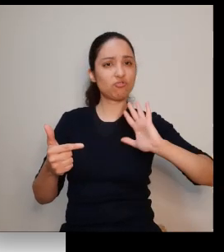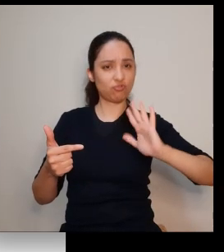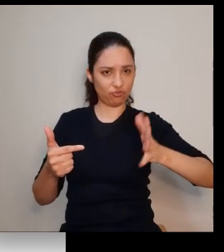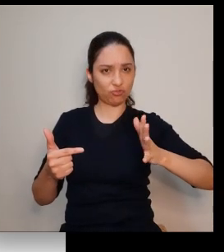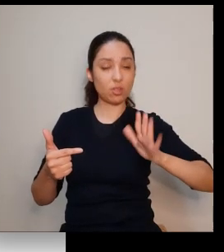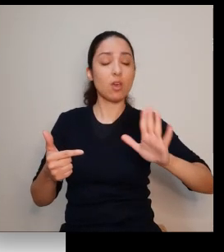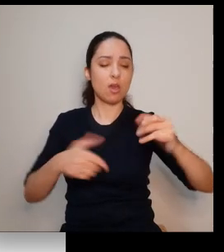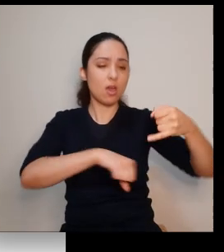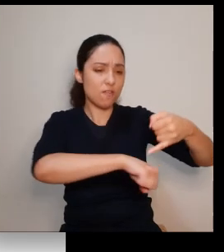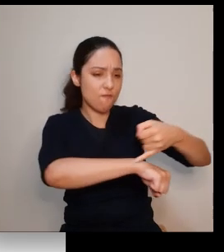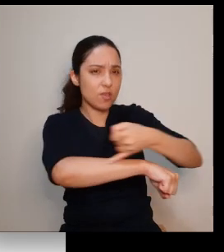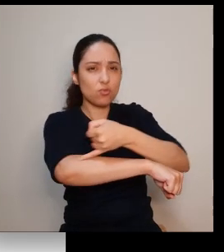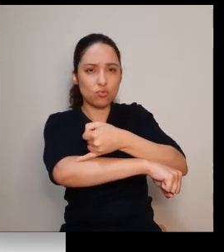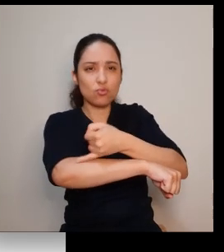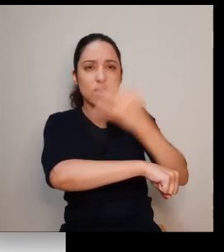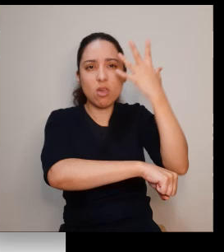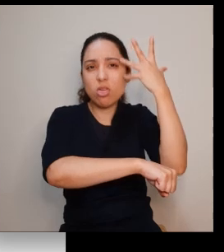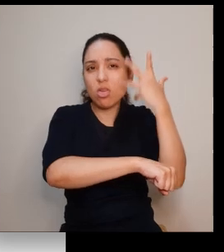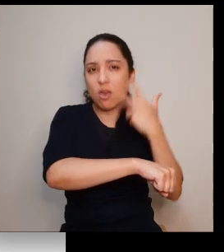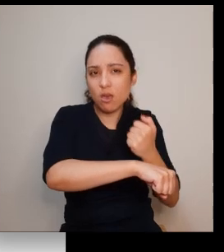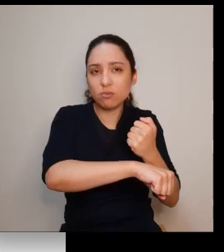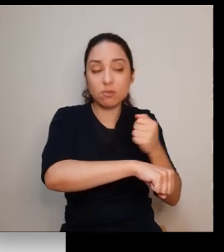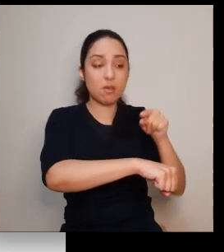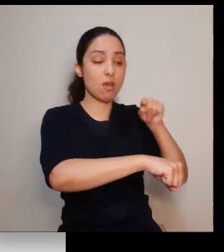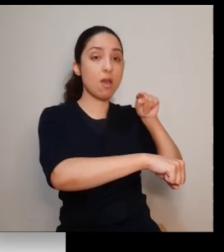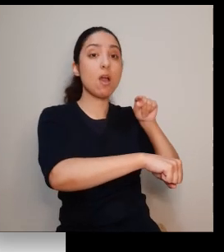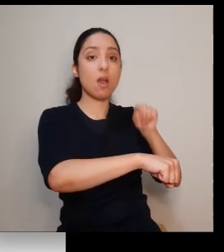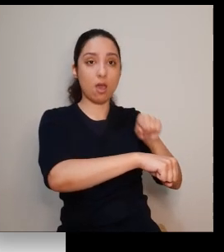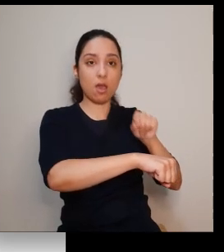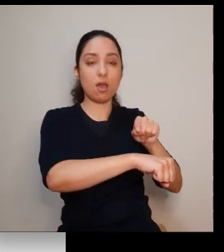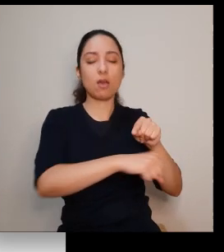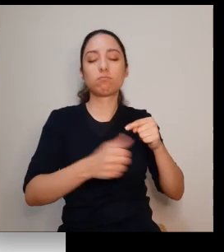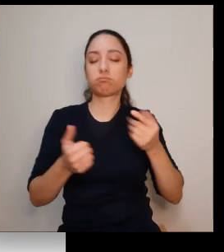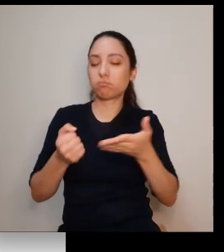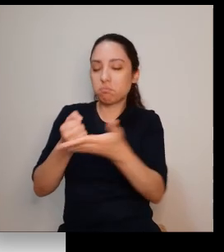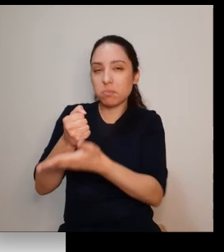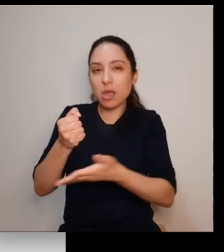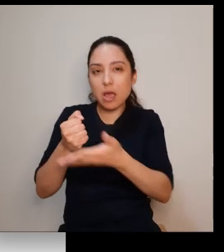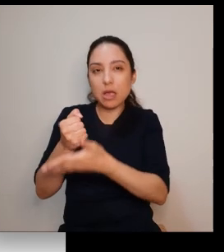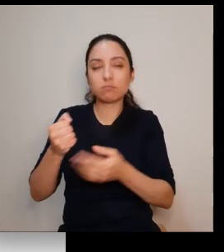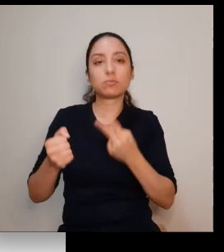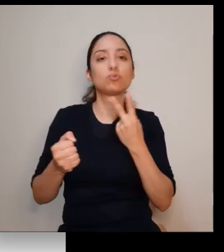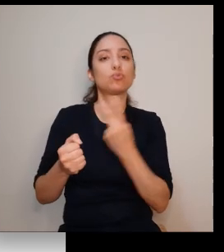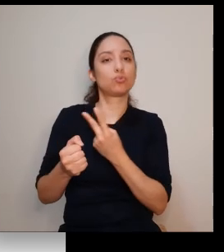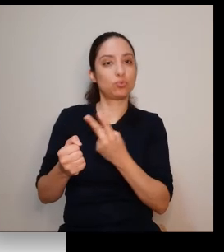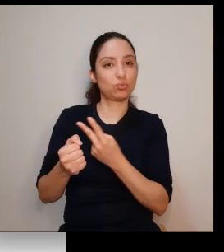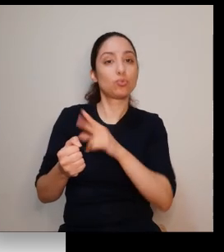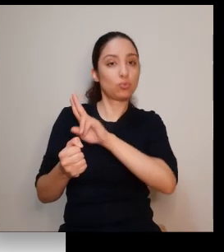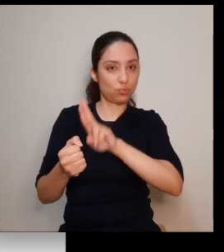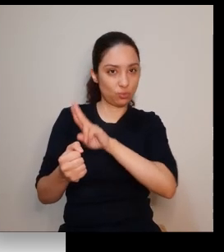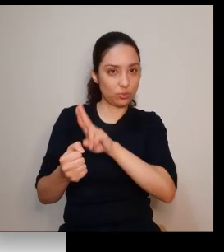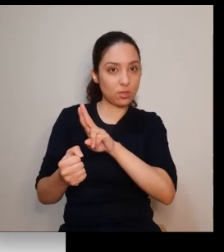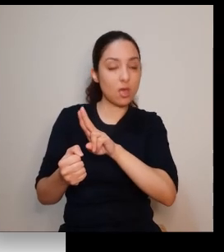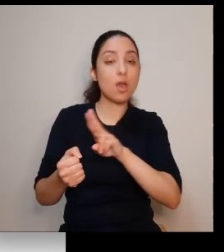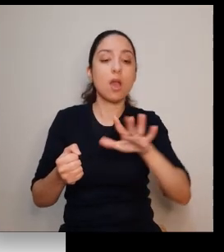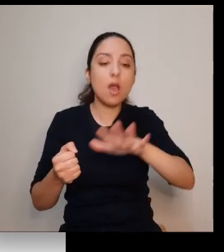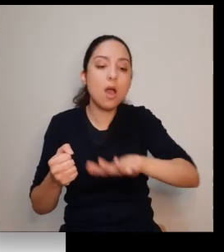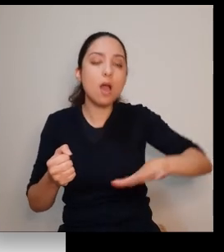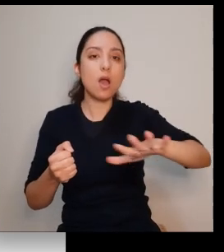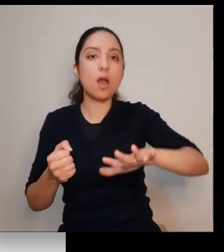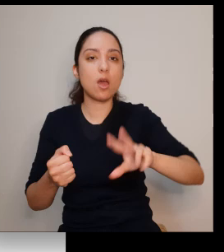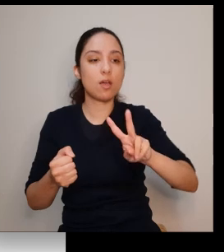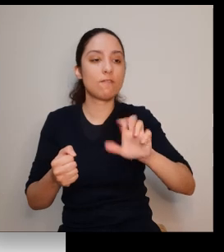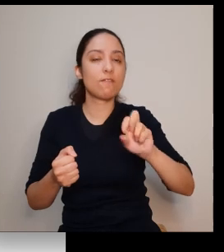sobre. E ela tem sido muito utilizada no planejamento urbano sustentável. O conceito de infraestrutura verde remete